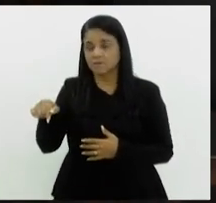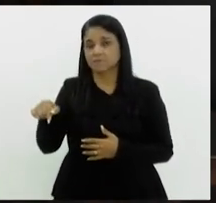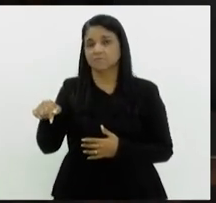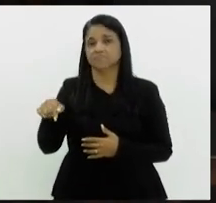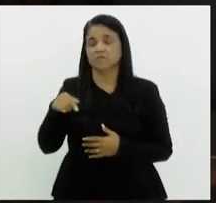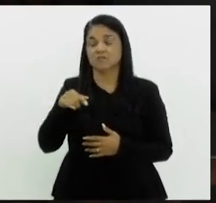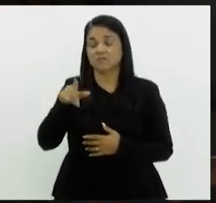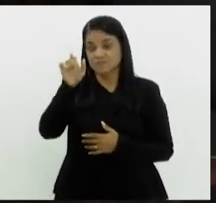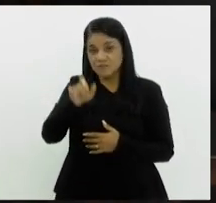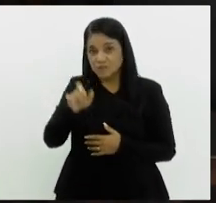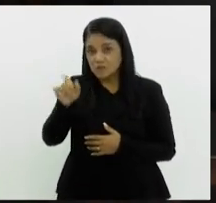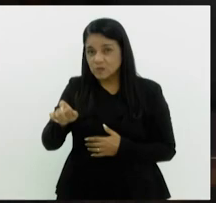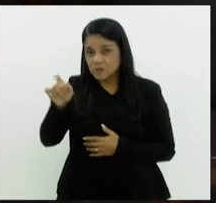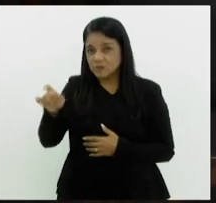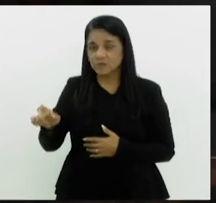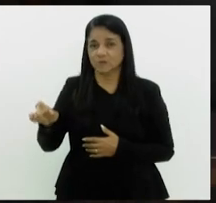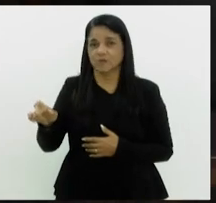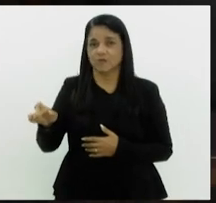eram diretamente